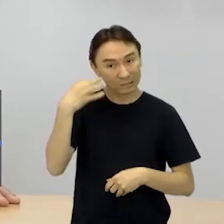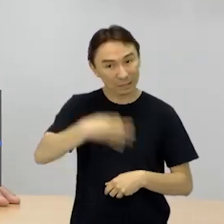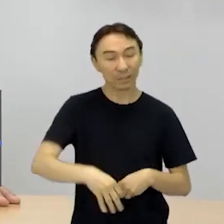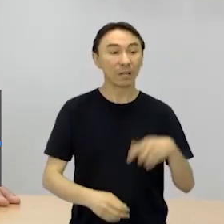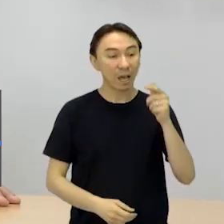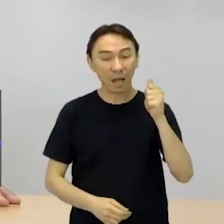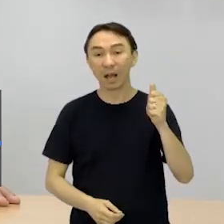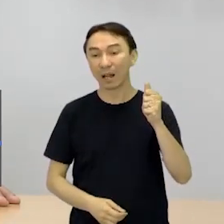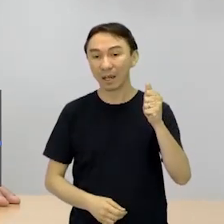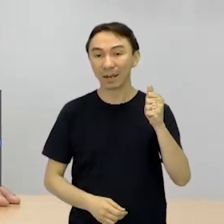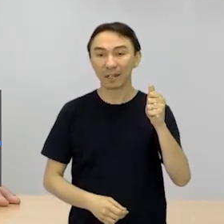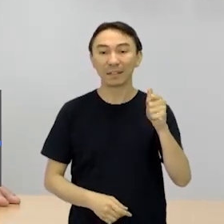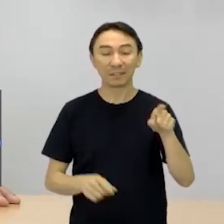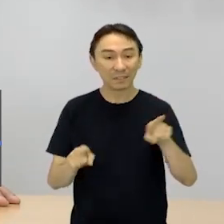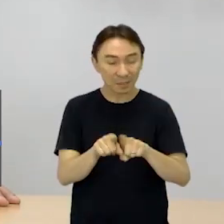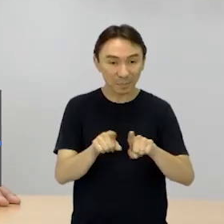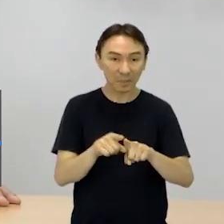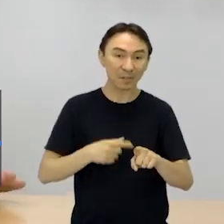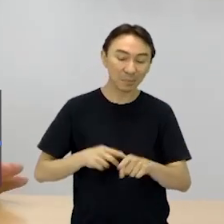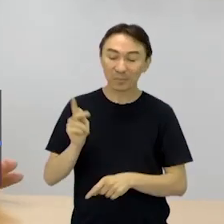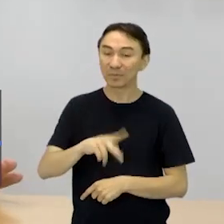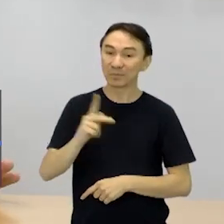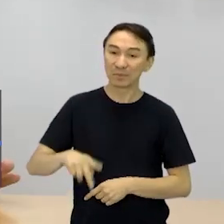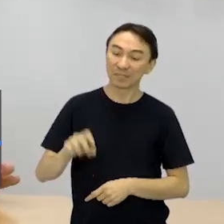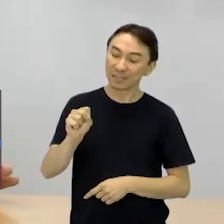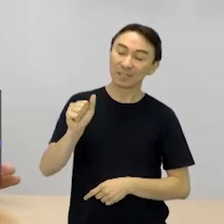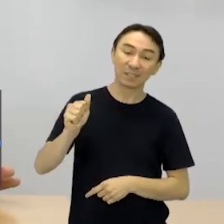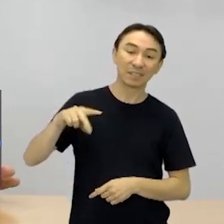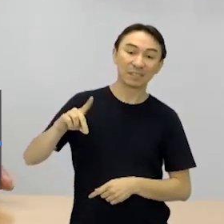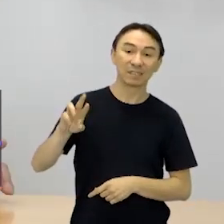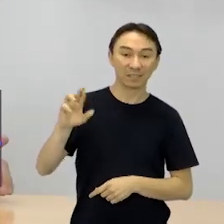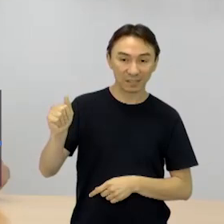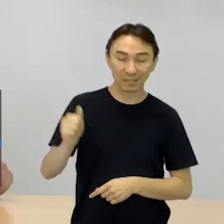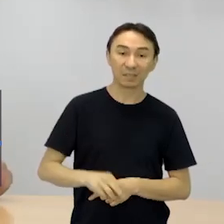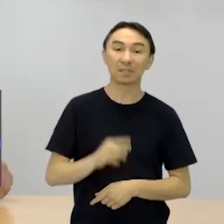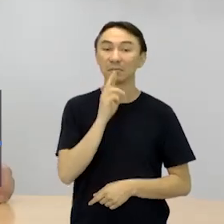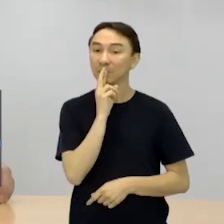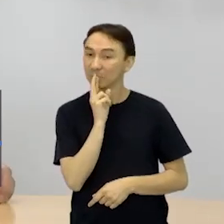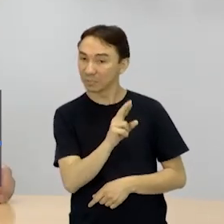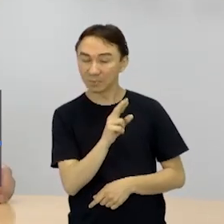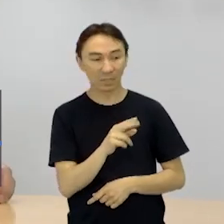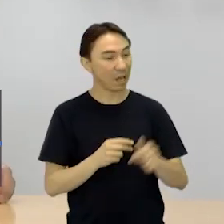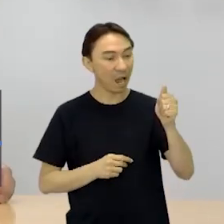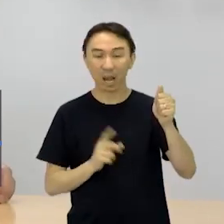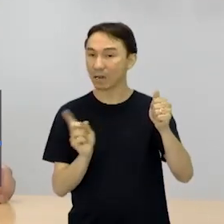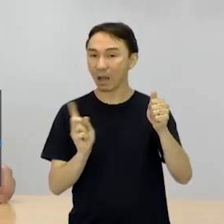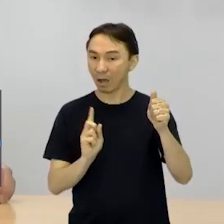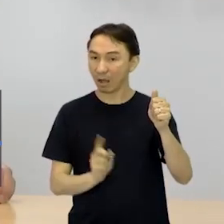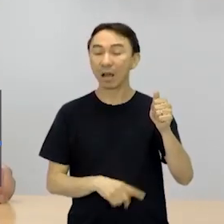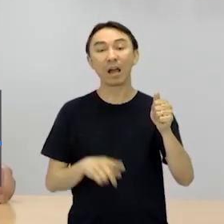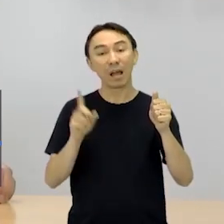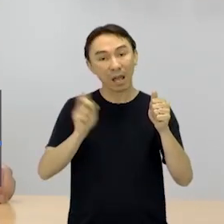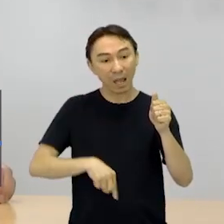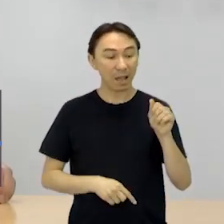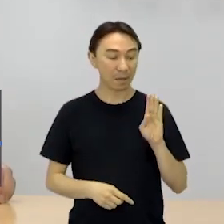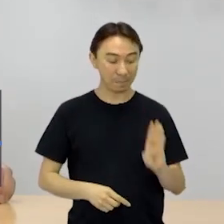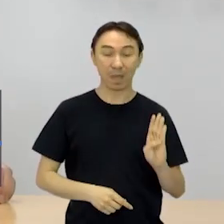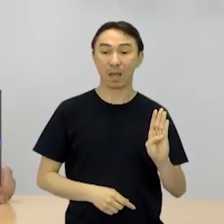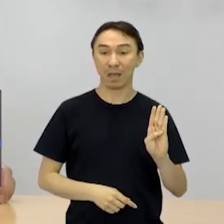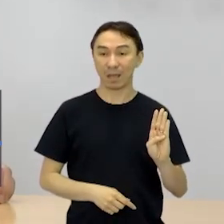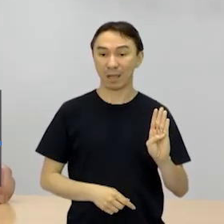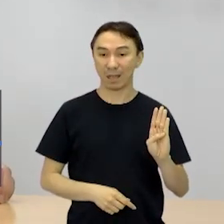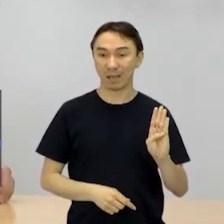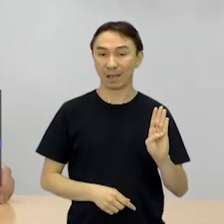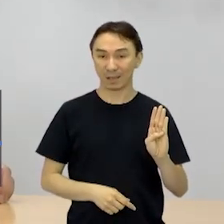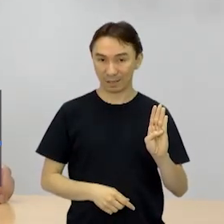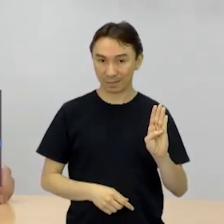da professora Sandra Aparecida, indicando já uma resposta diferente. Em vez de A, ela falou que teria que ser o B. Então a